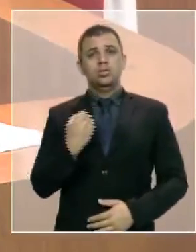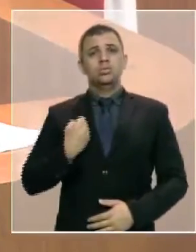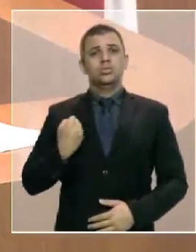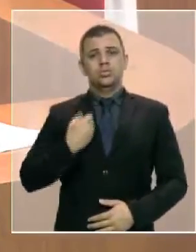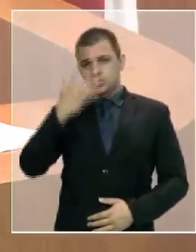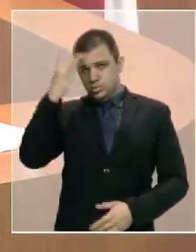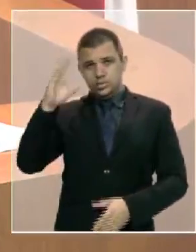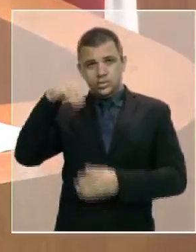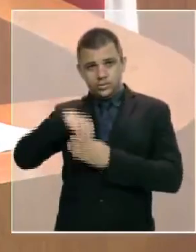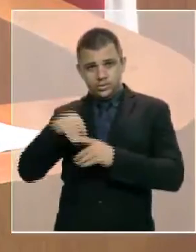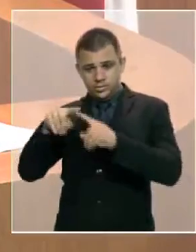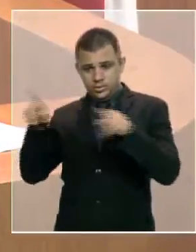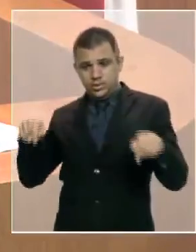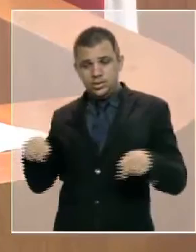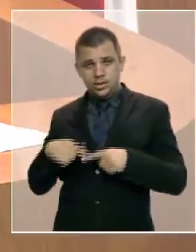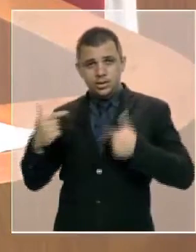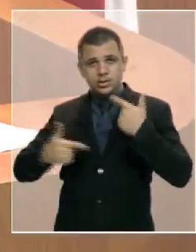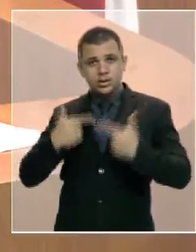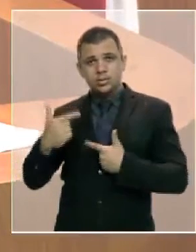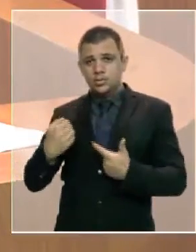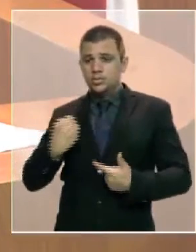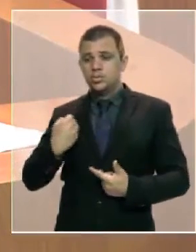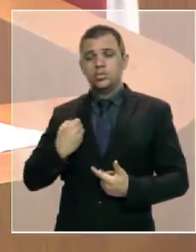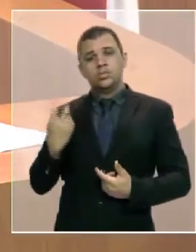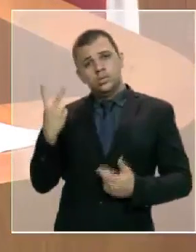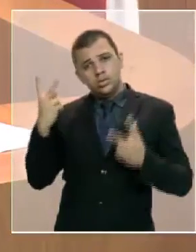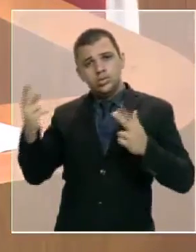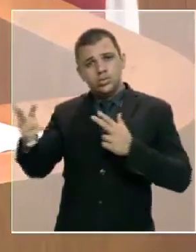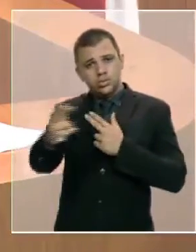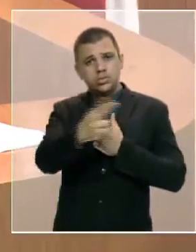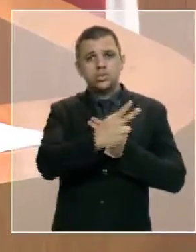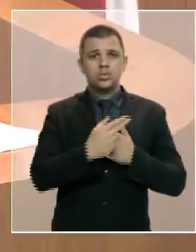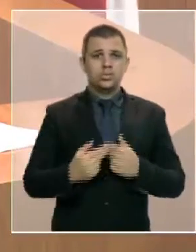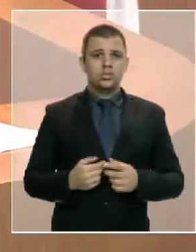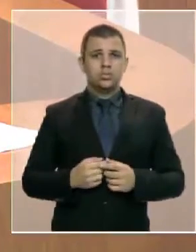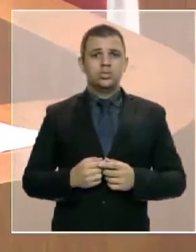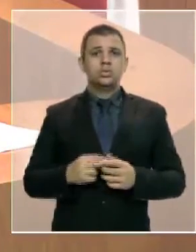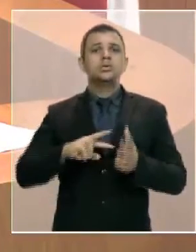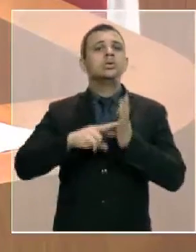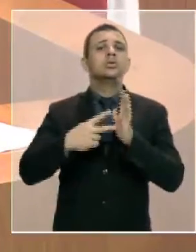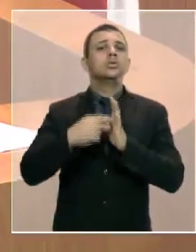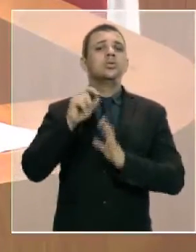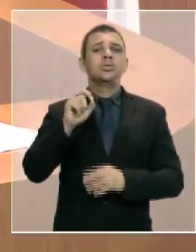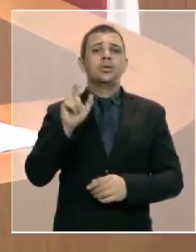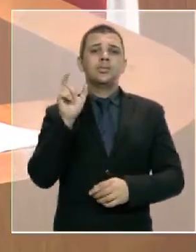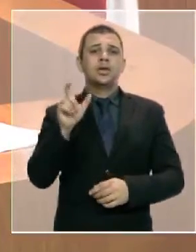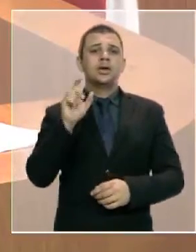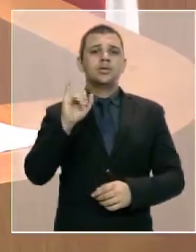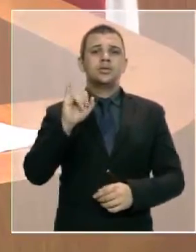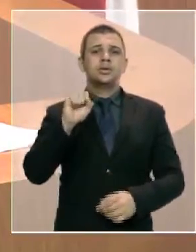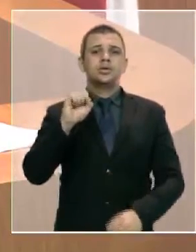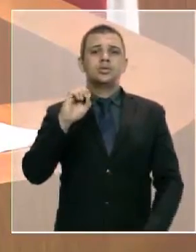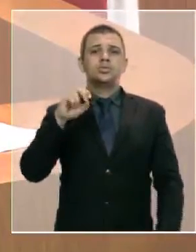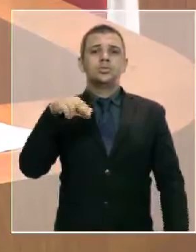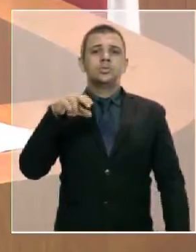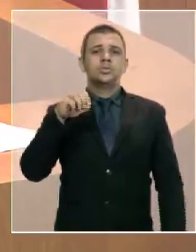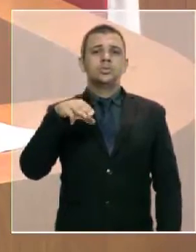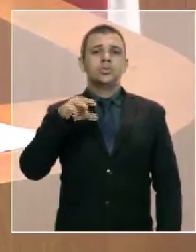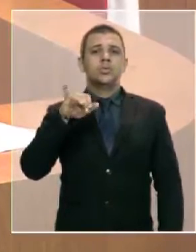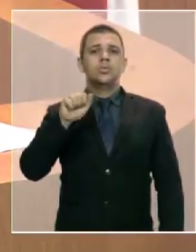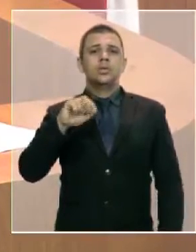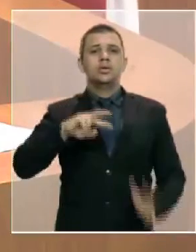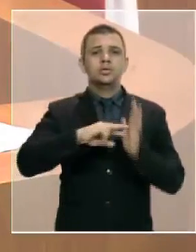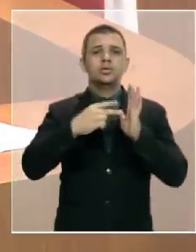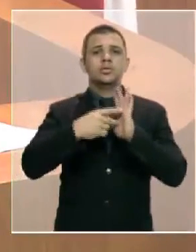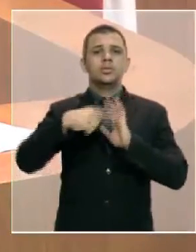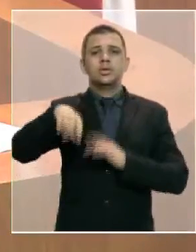funcionários. Isso chama-se, deputado Hélio, Vossa Excelência, que é professor, sabe mais que eu, é o princípio da isonomia. Todos nós aqui somos iguais e temos que